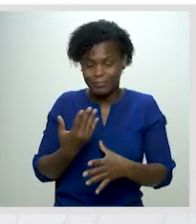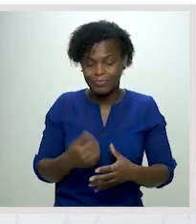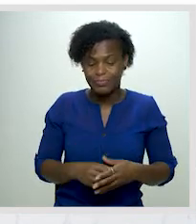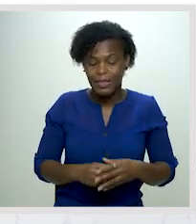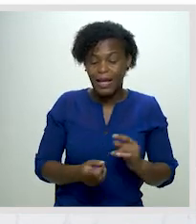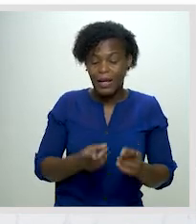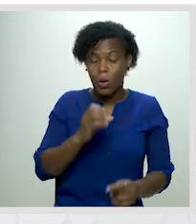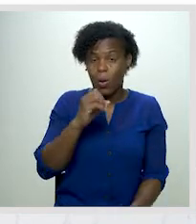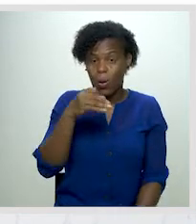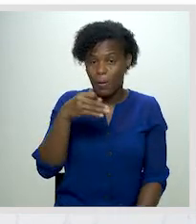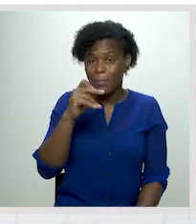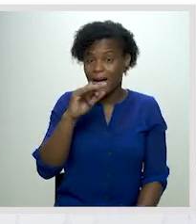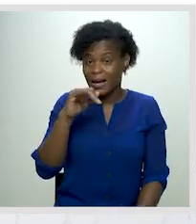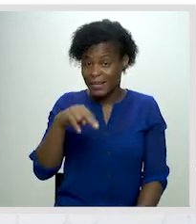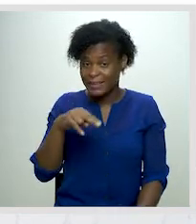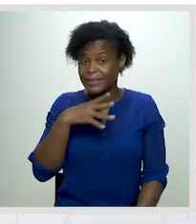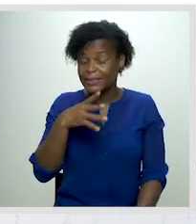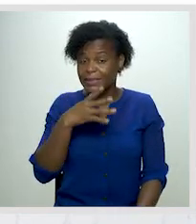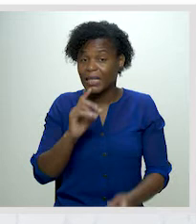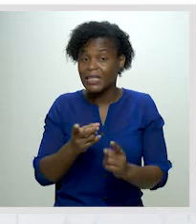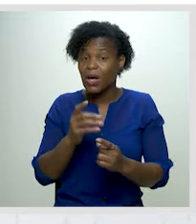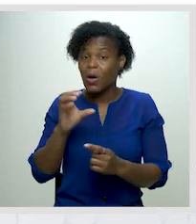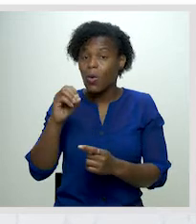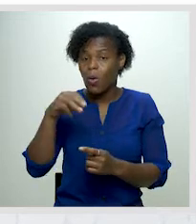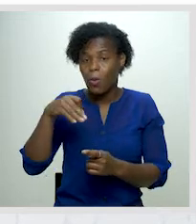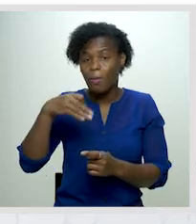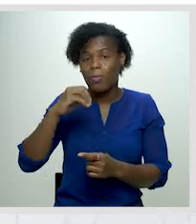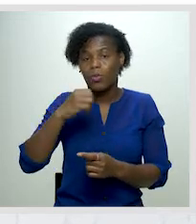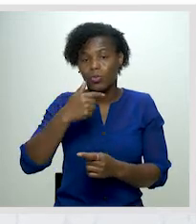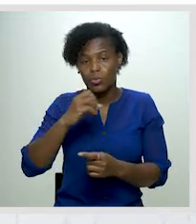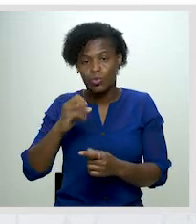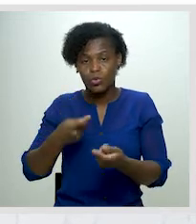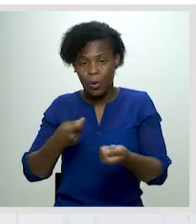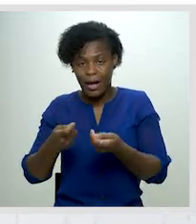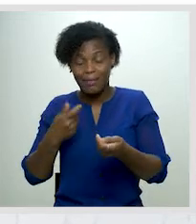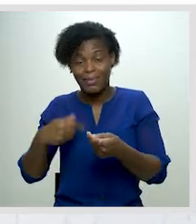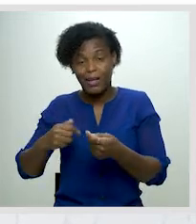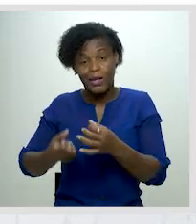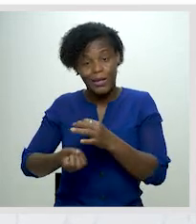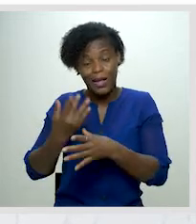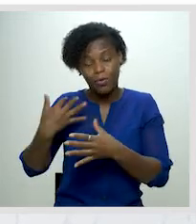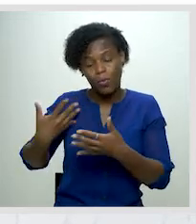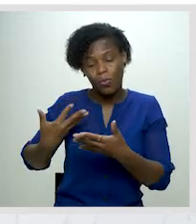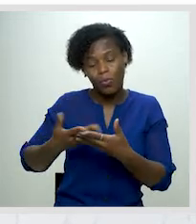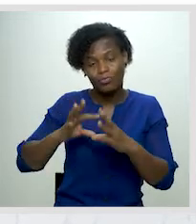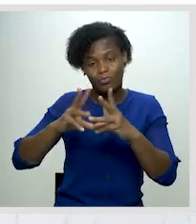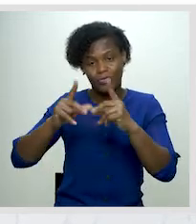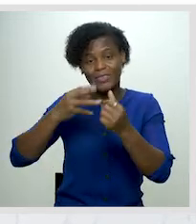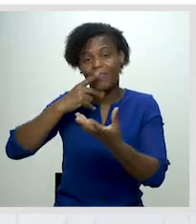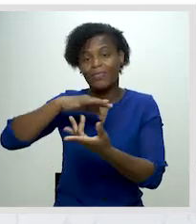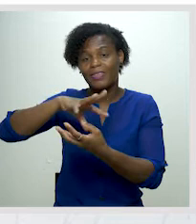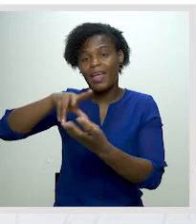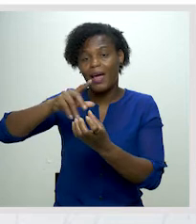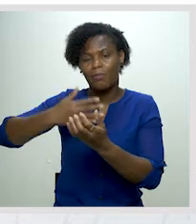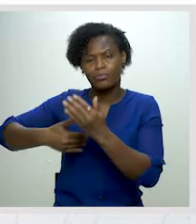orgânicos, que o Oparin tinha dito que os compostos orgânicos teriam formado ao longo da evolução da Terra, na